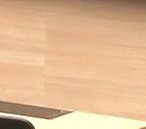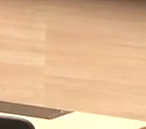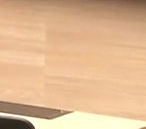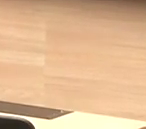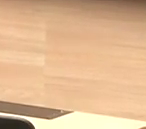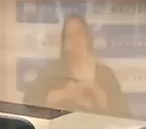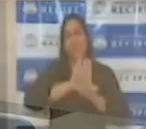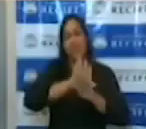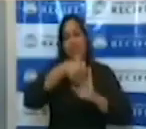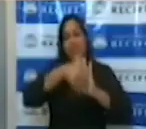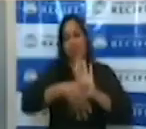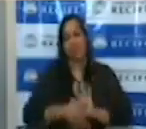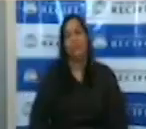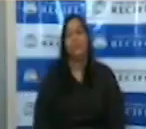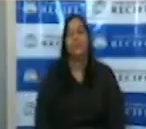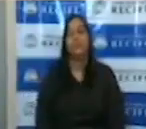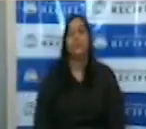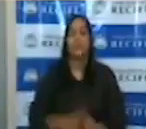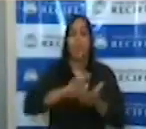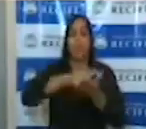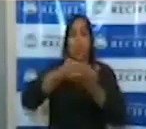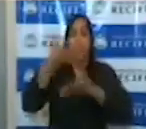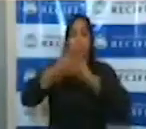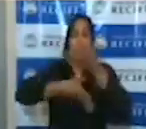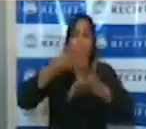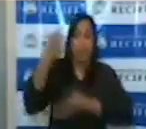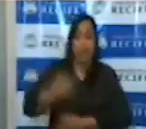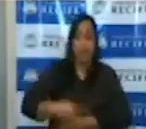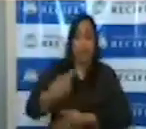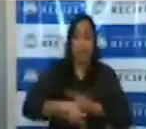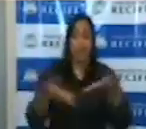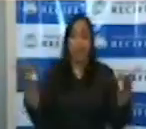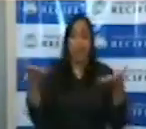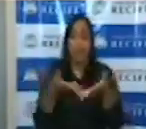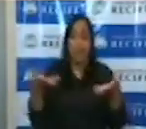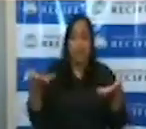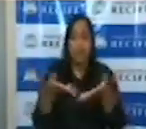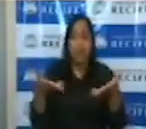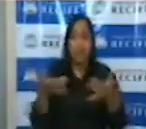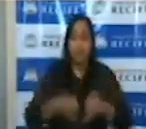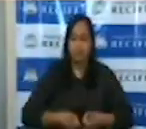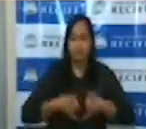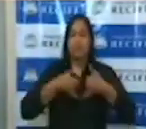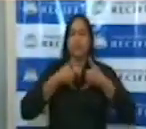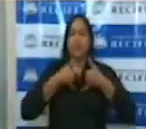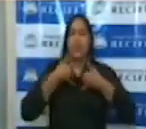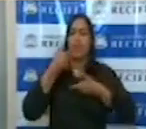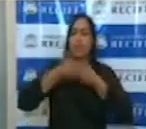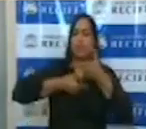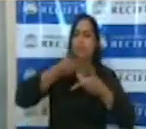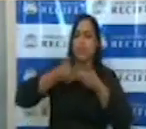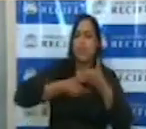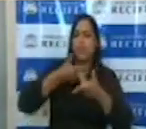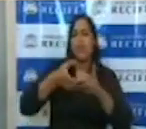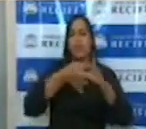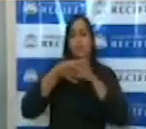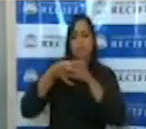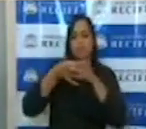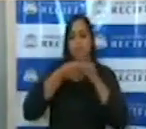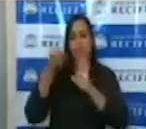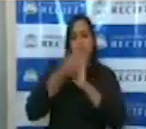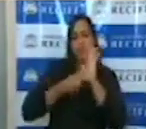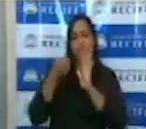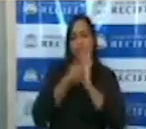Municipal. Contar com o intérprete de Libras no plenário é o resultado que uniu muitos esforços.